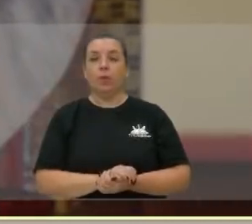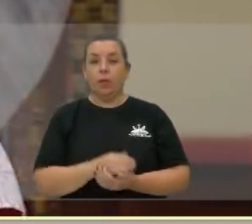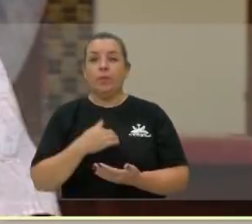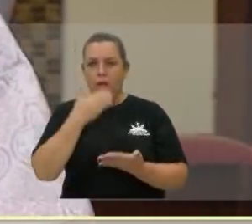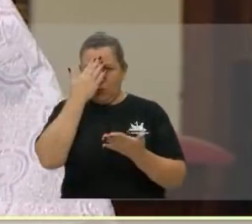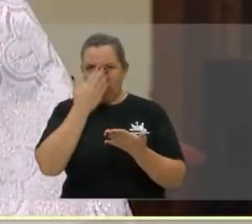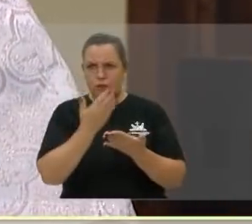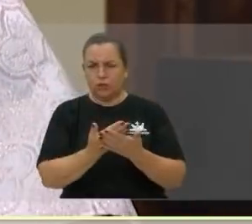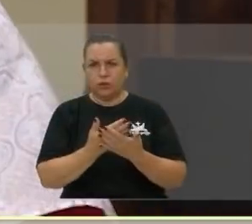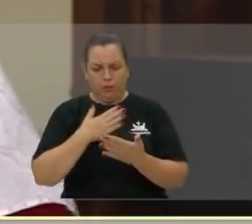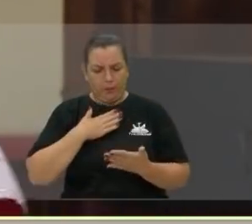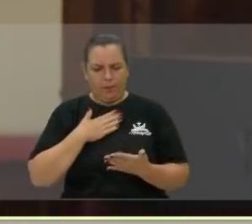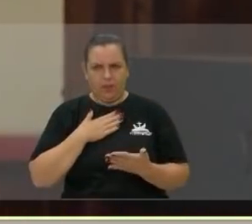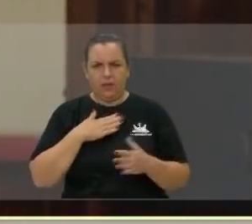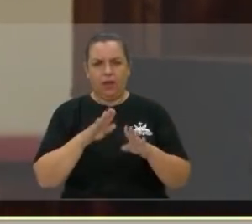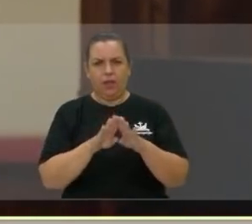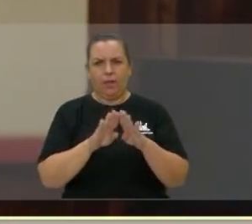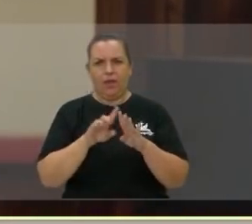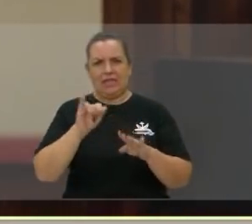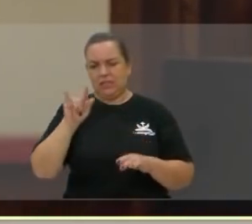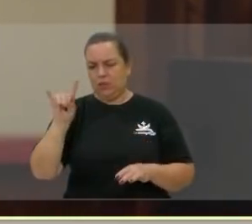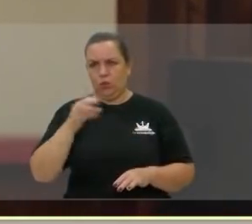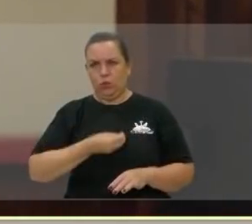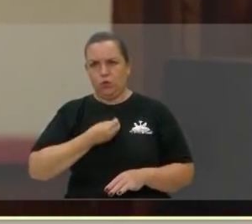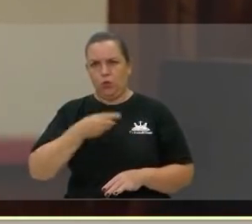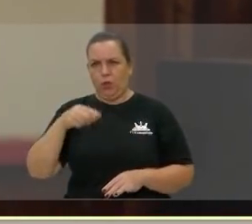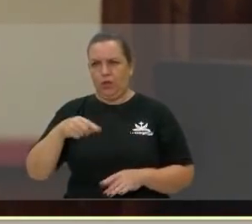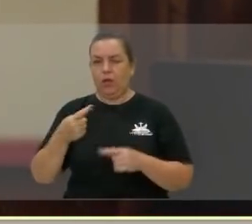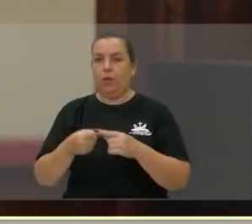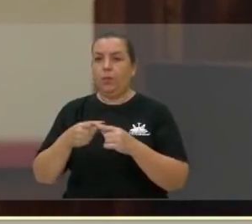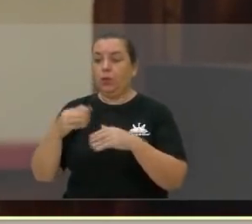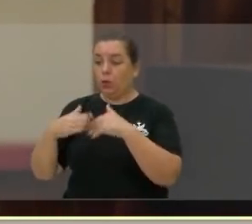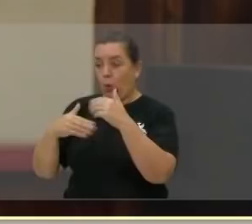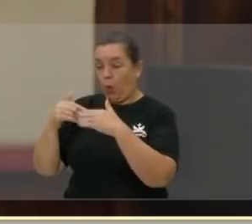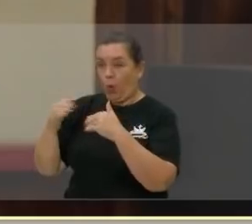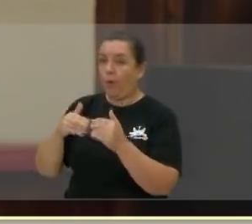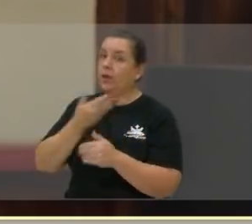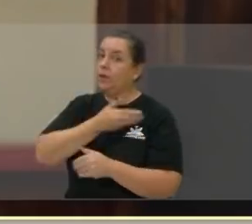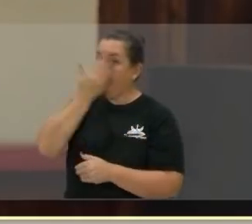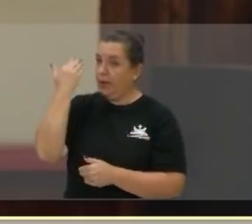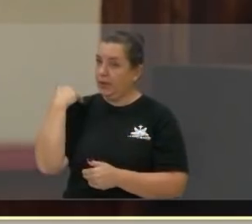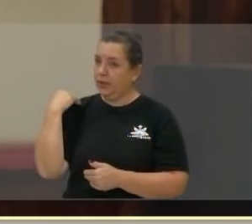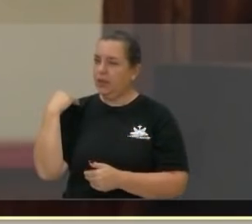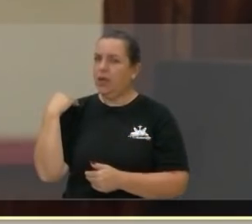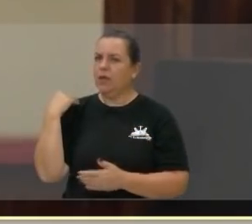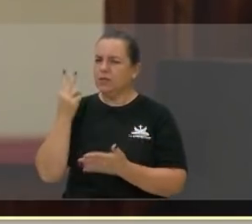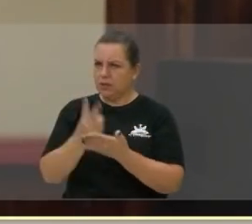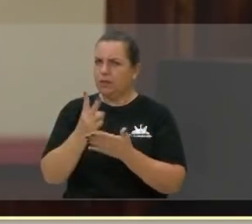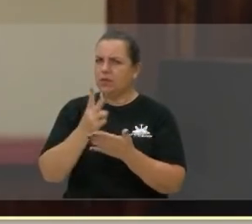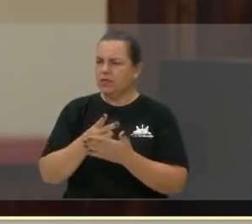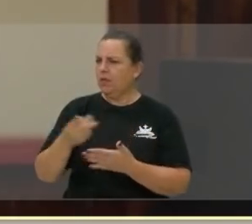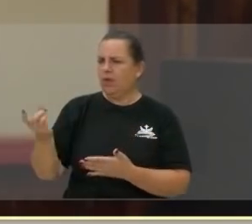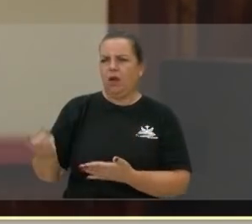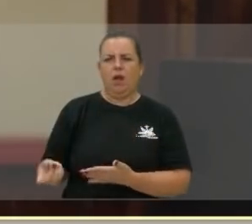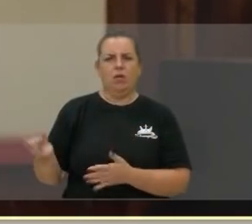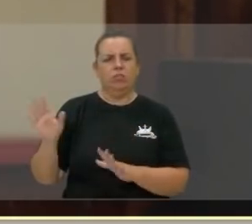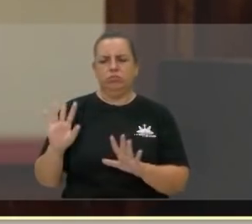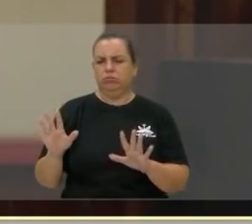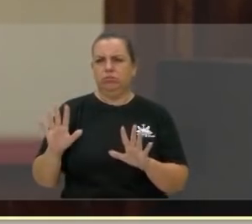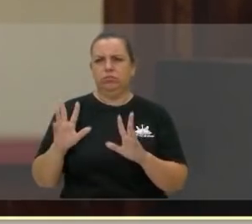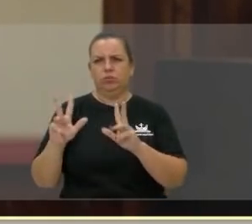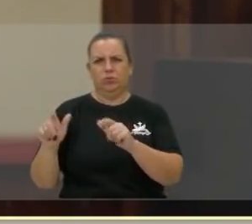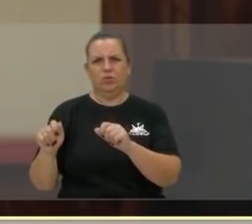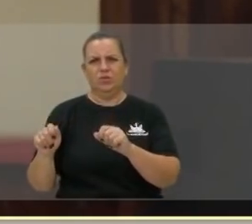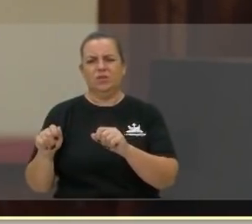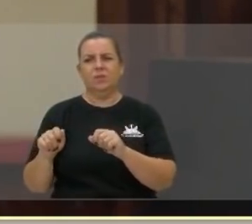que, para mim, e se eu não estou aqui, é porque eu estou com a obra de Maria todos os anos, estão me acompanhando lá, Maria Salomé, seu Gilberto, sei